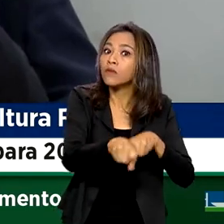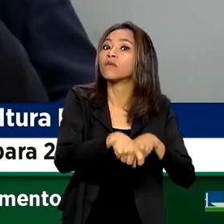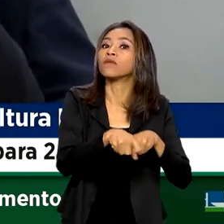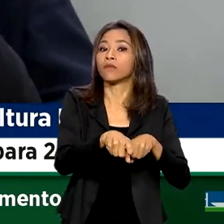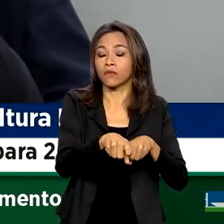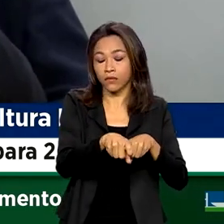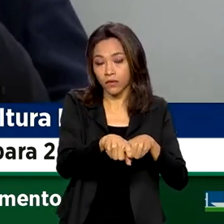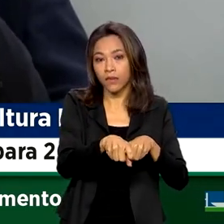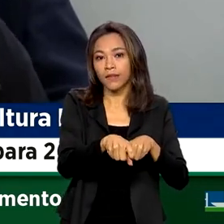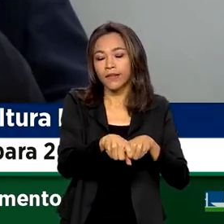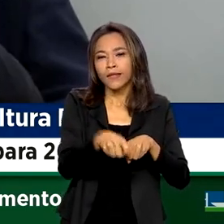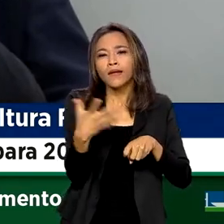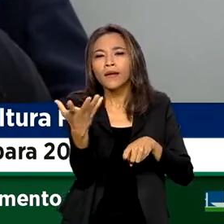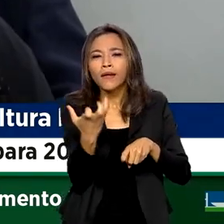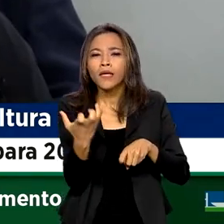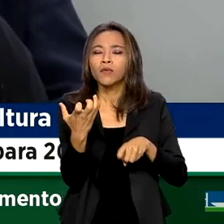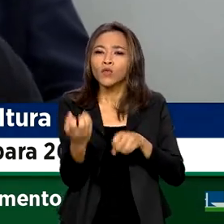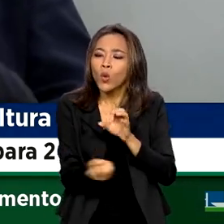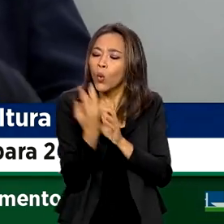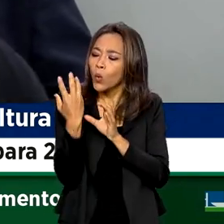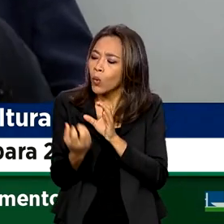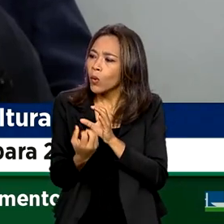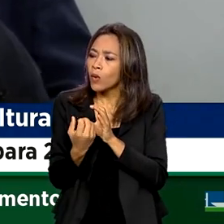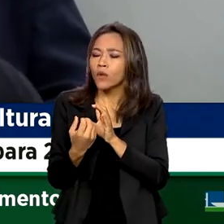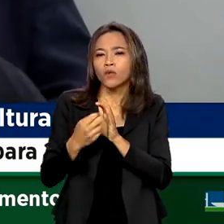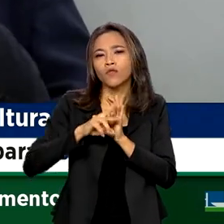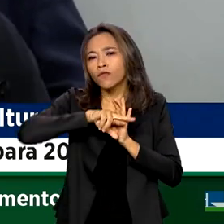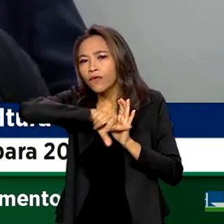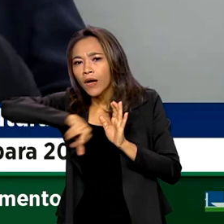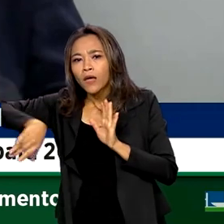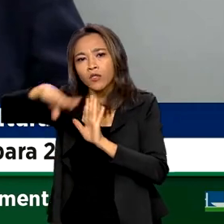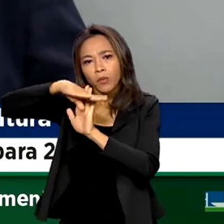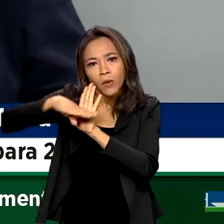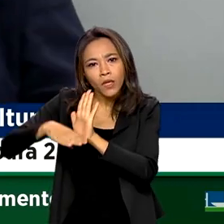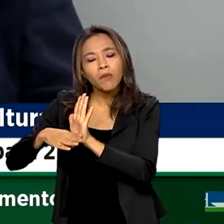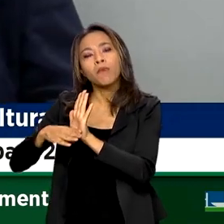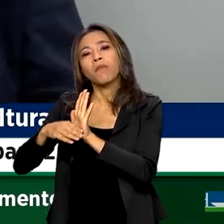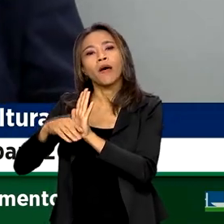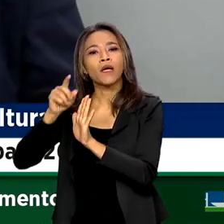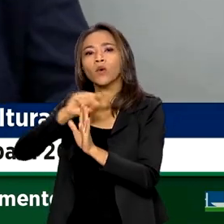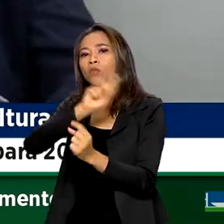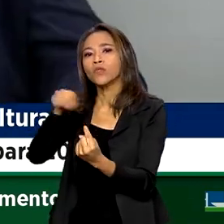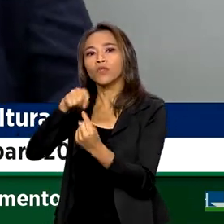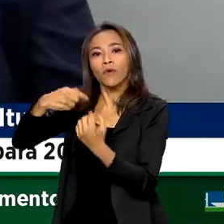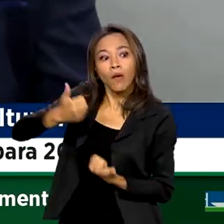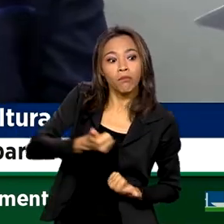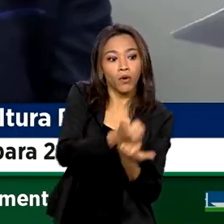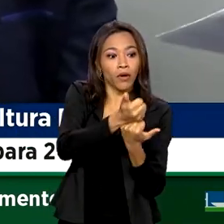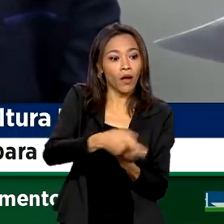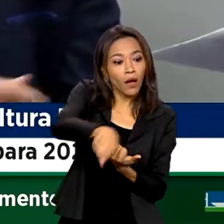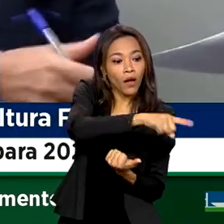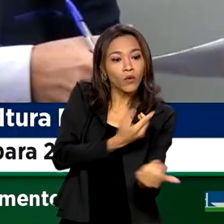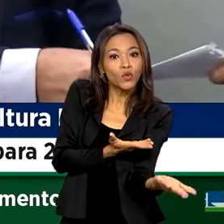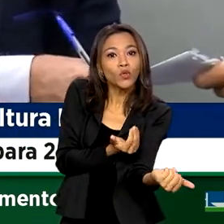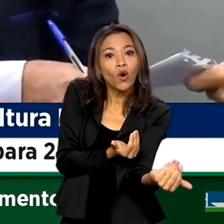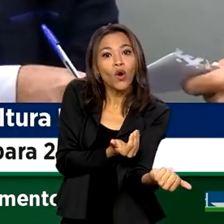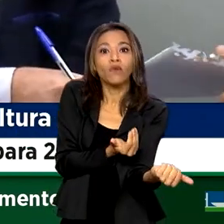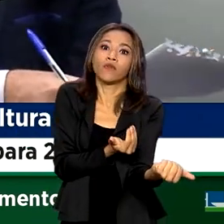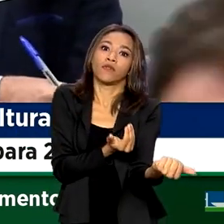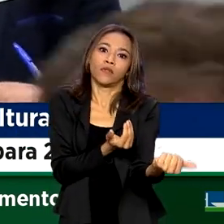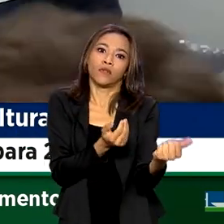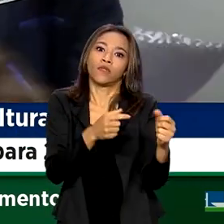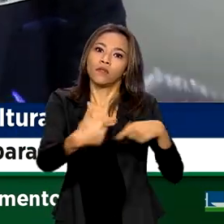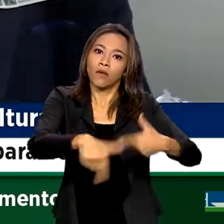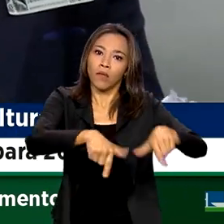construir todos os programas capazes de manter a nossa juventude no campo. Senão nós não teremos a